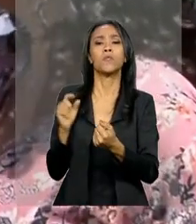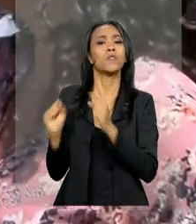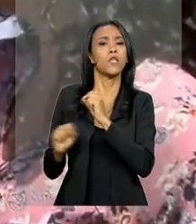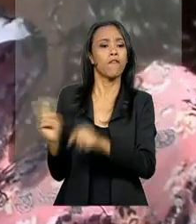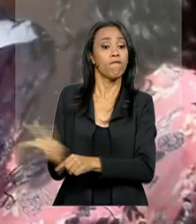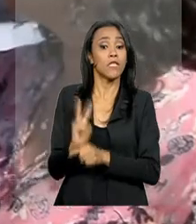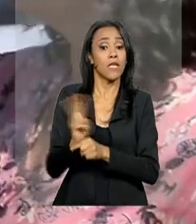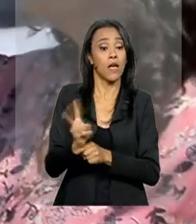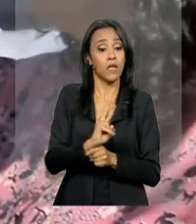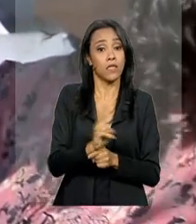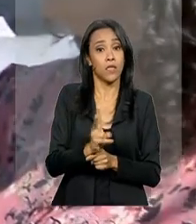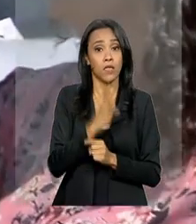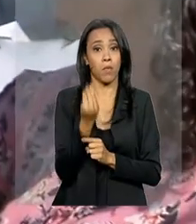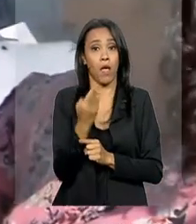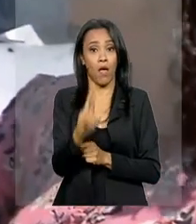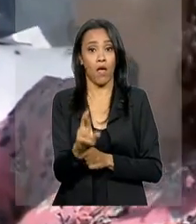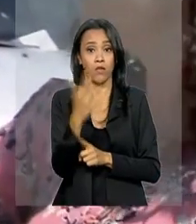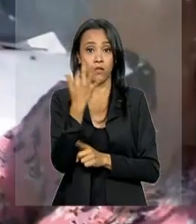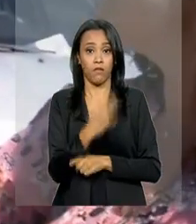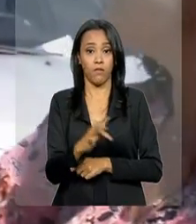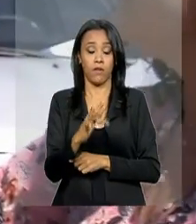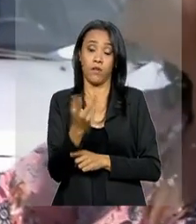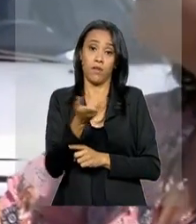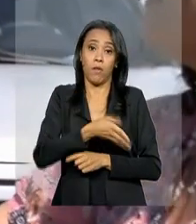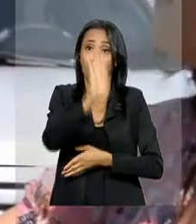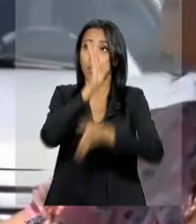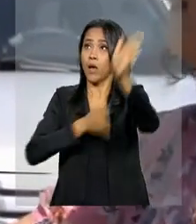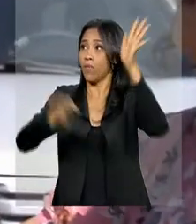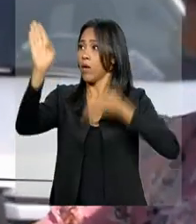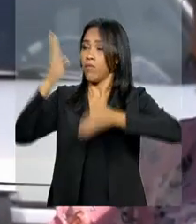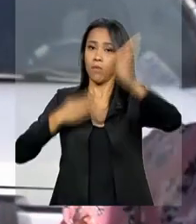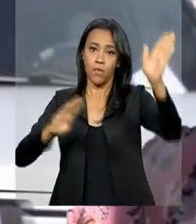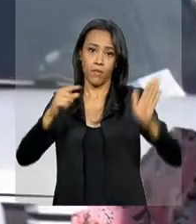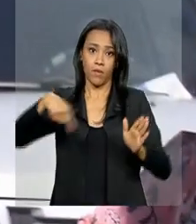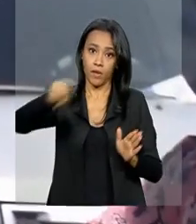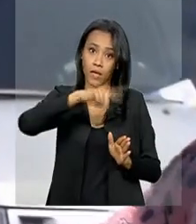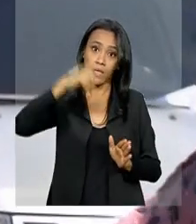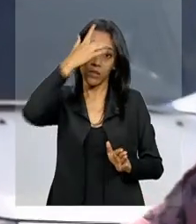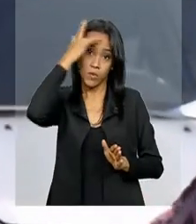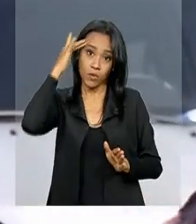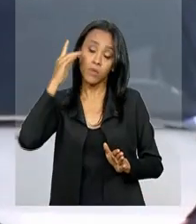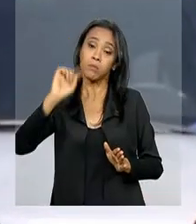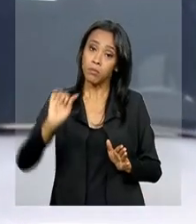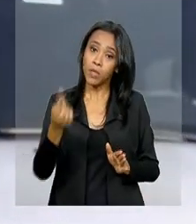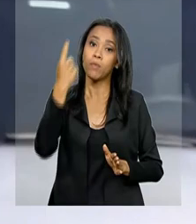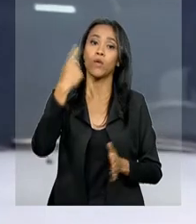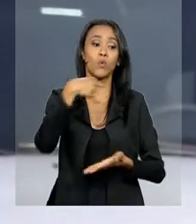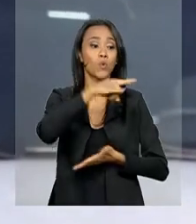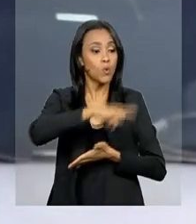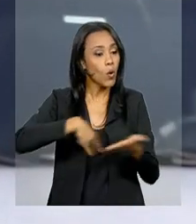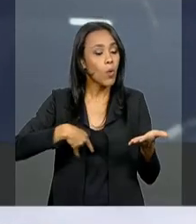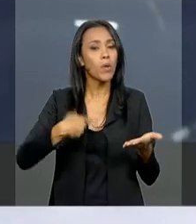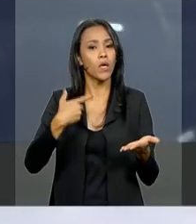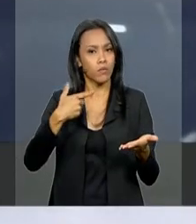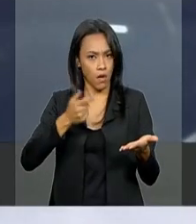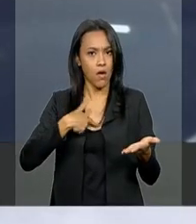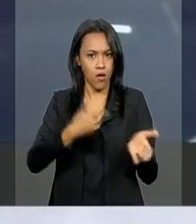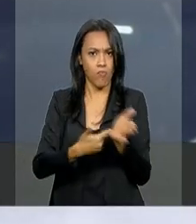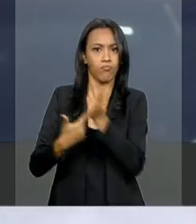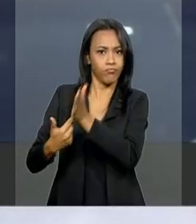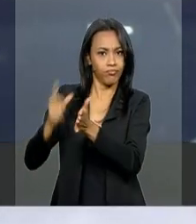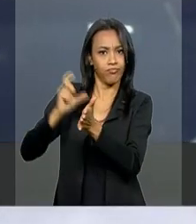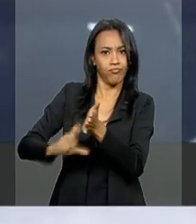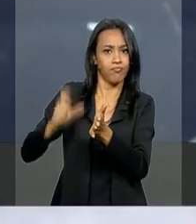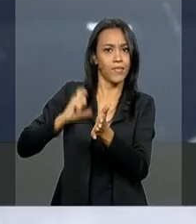fiscalizar as rodovias federais para que nós tenhamos os motoristas. Primeiro, com sua documentação, eu apresentei a minha CNH